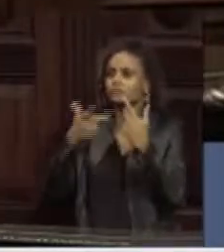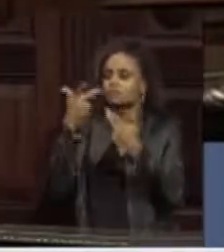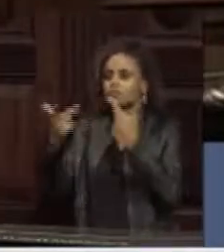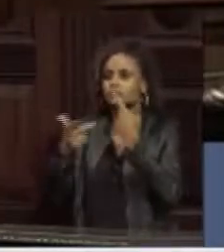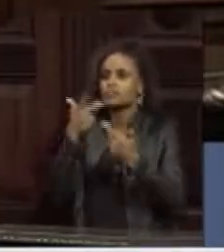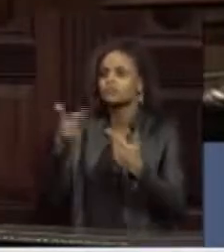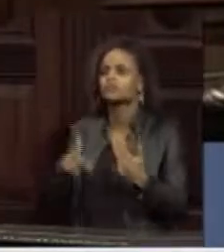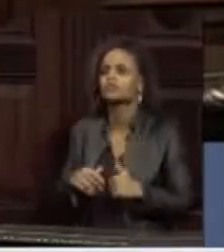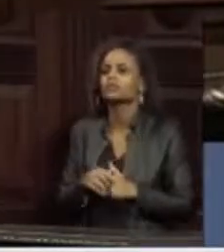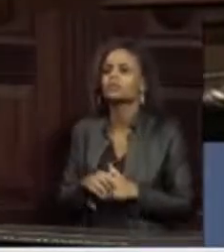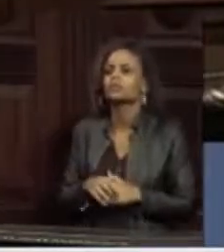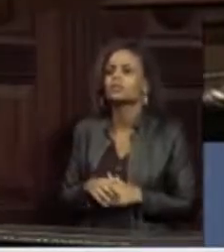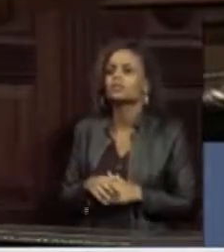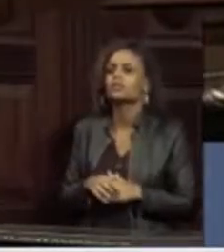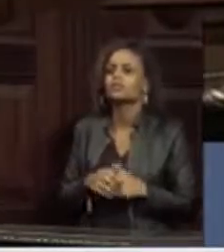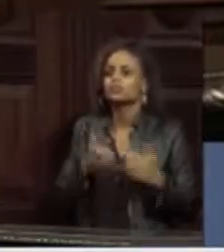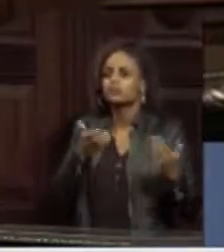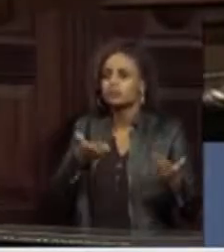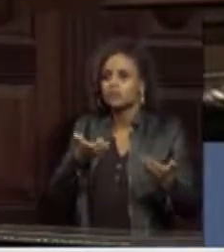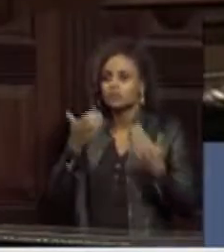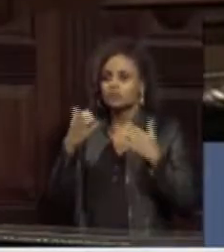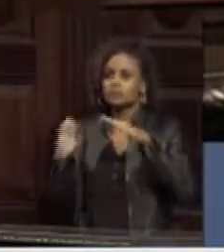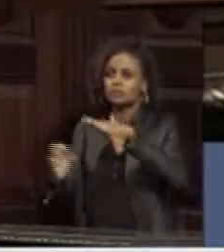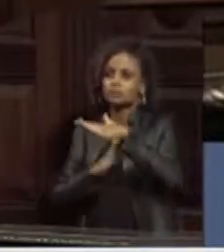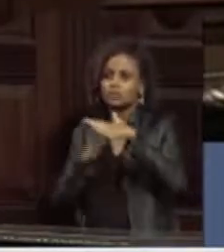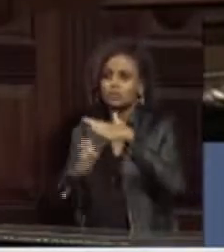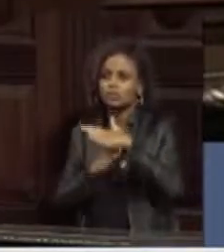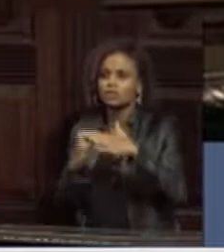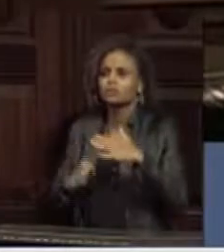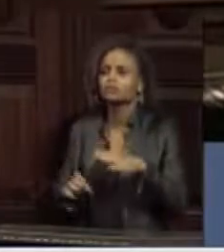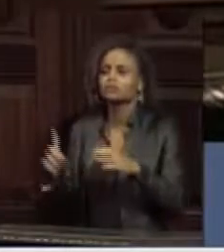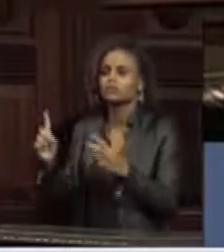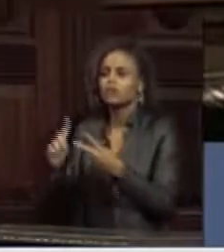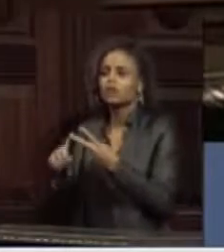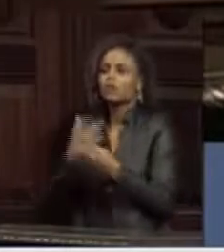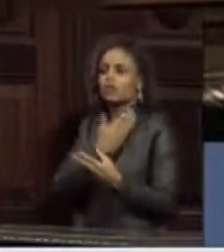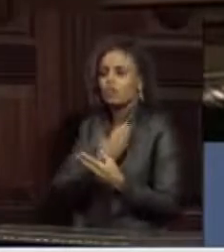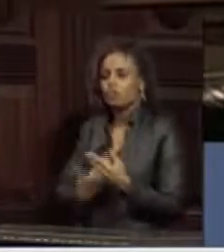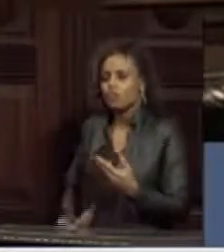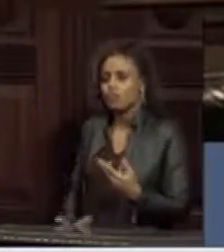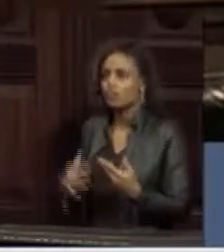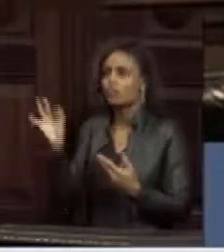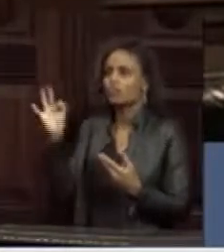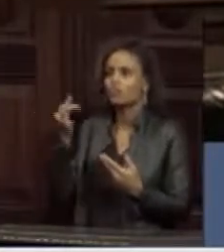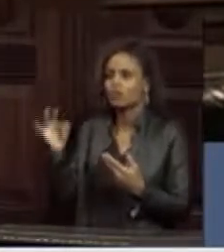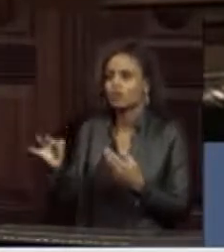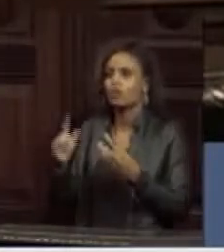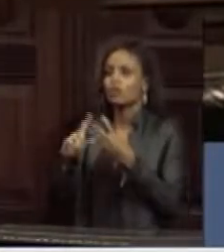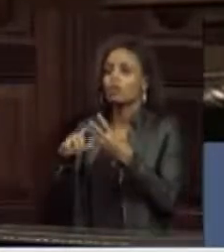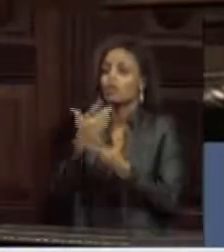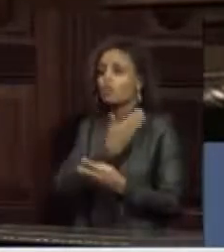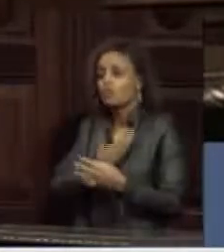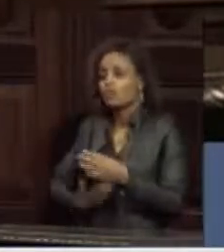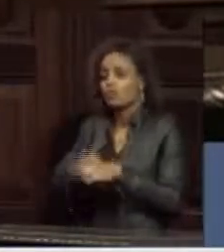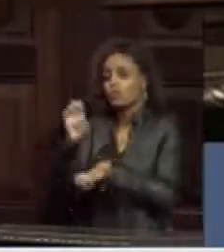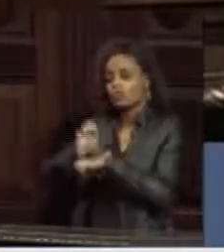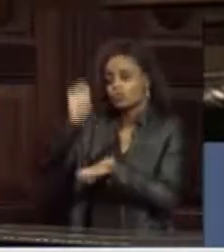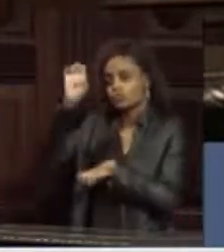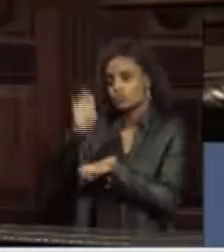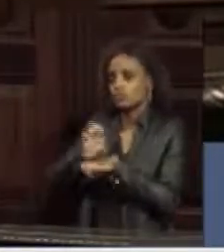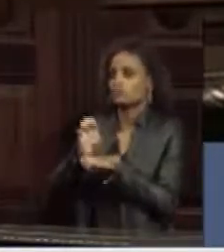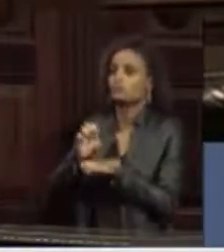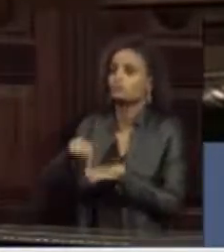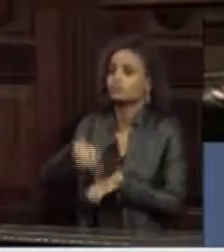municípios, atrair a ANP, o governo federal e o governo do Estado, para que